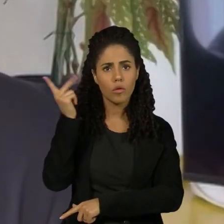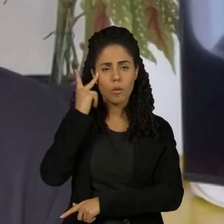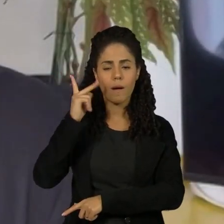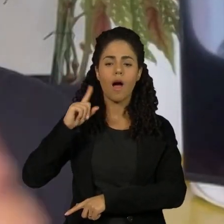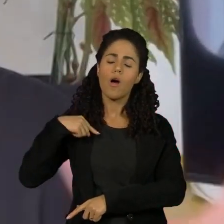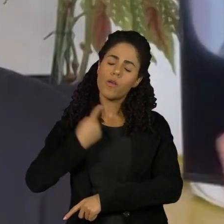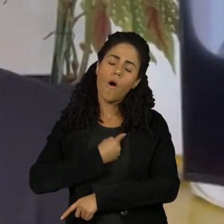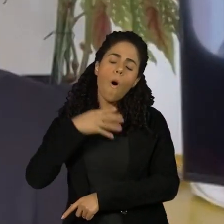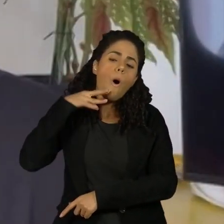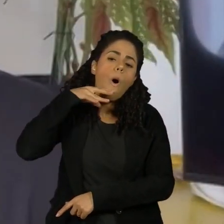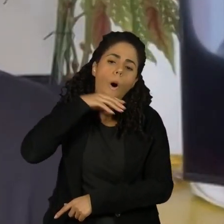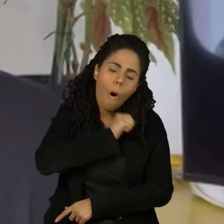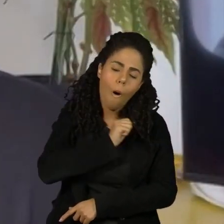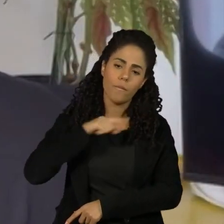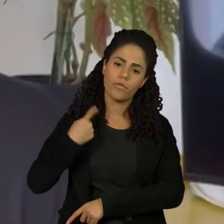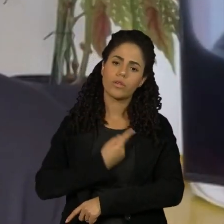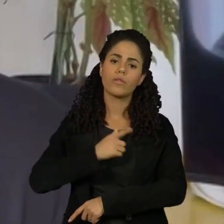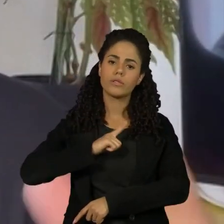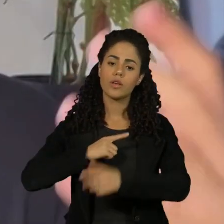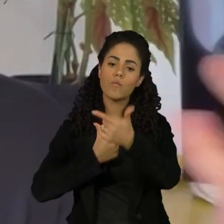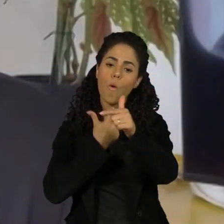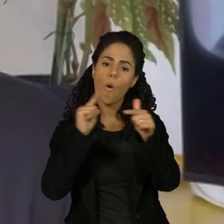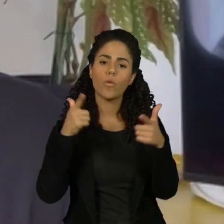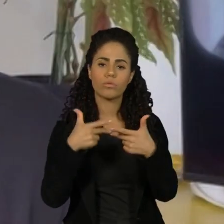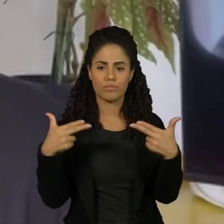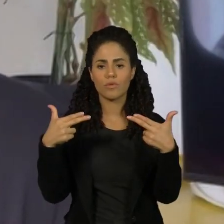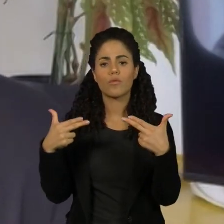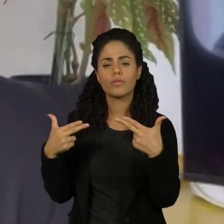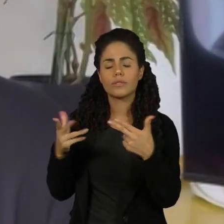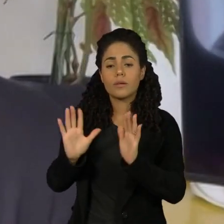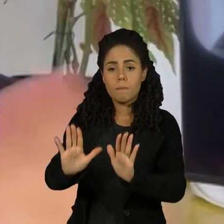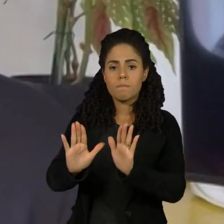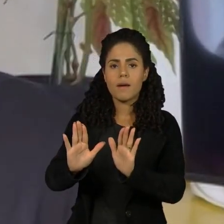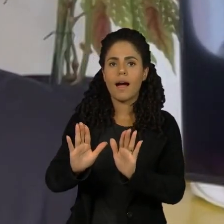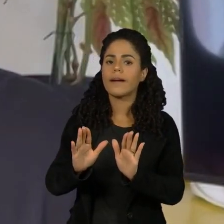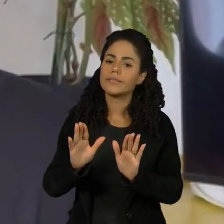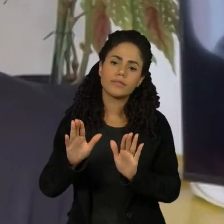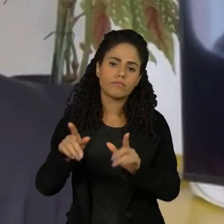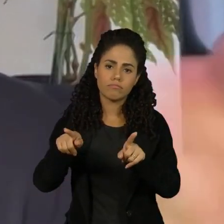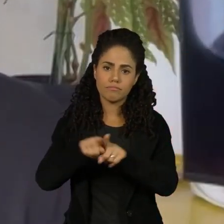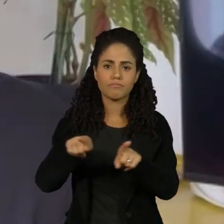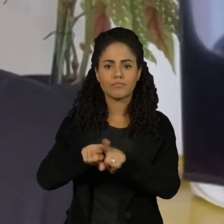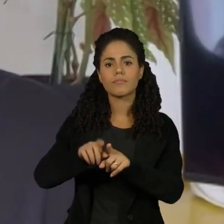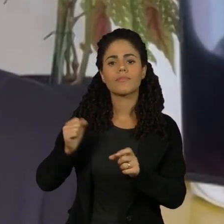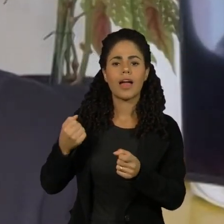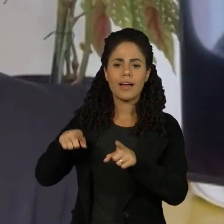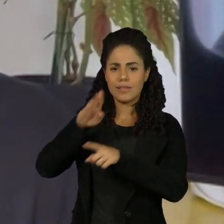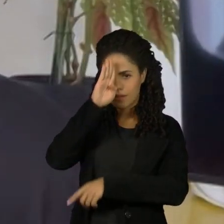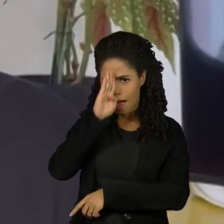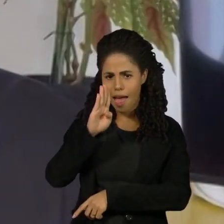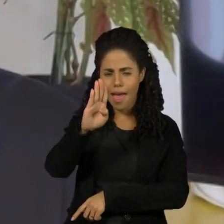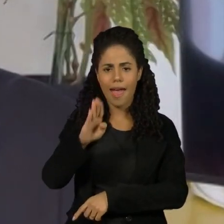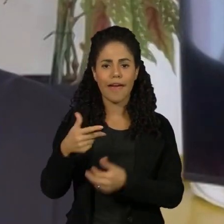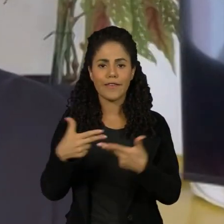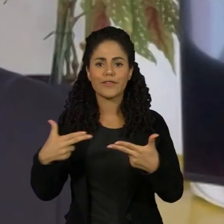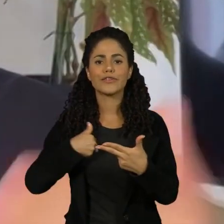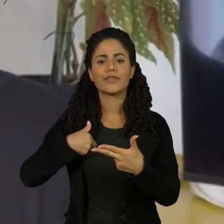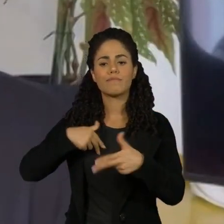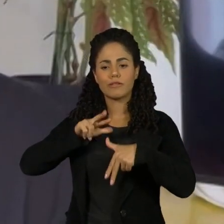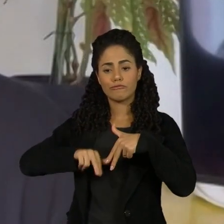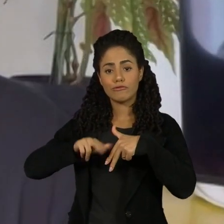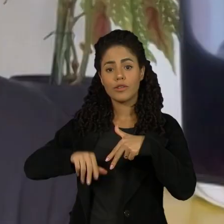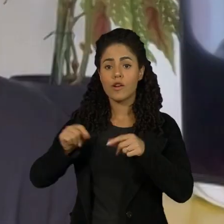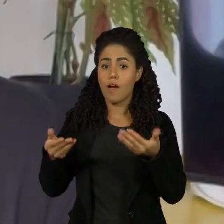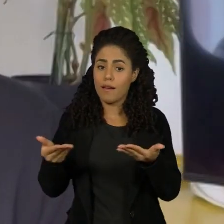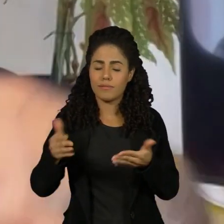tem diversos recortes. Quem vive com HIV e é hétero, cisgênero e branco, não tem a mesma vivência que quem